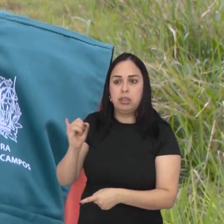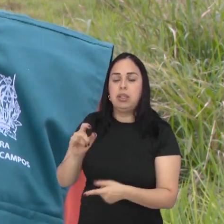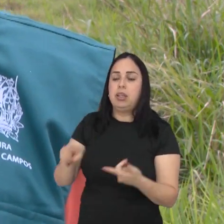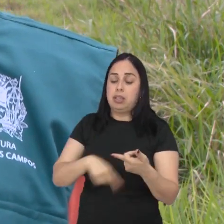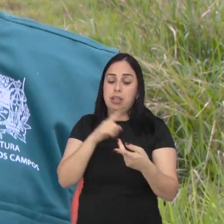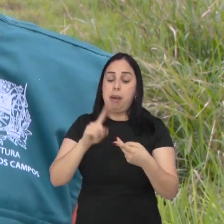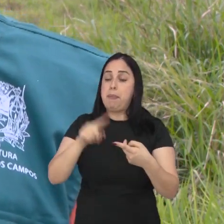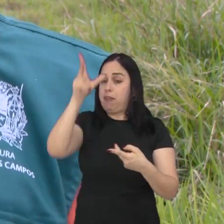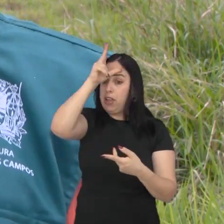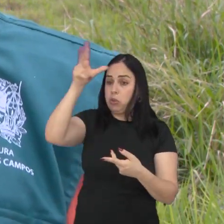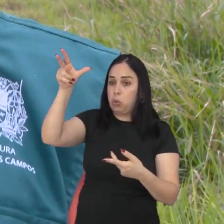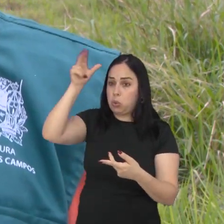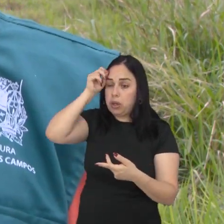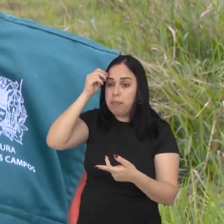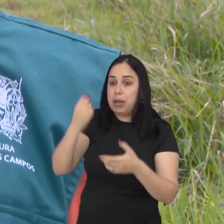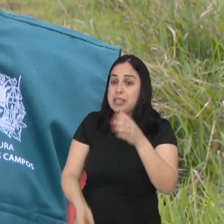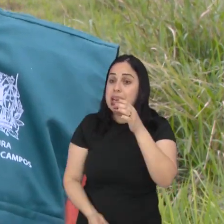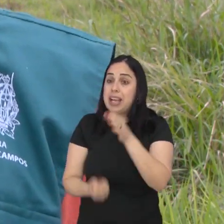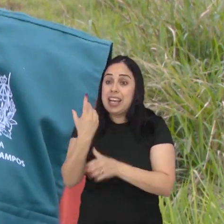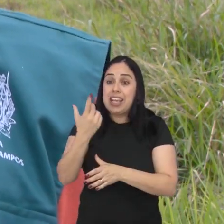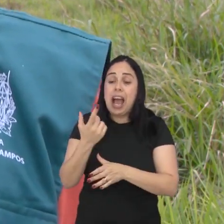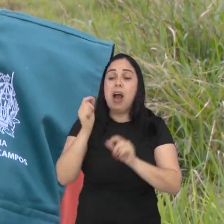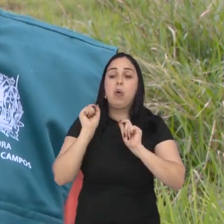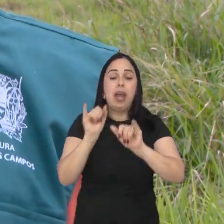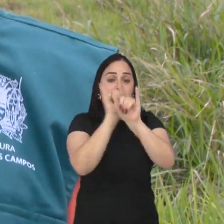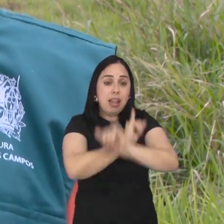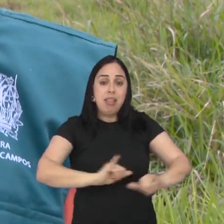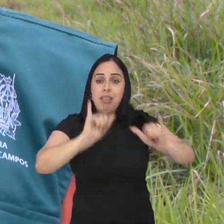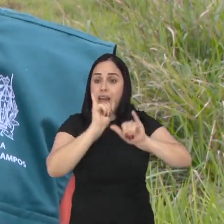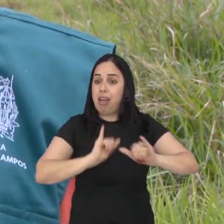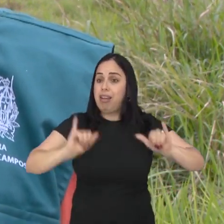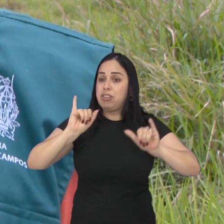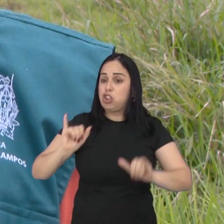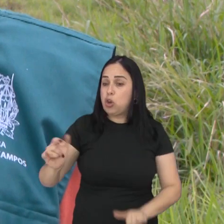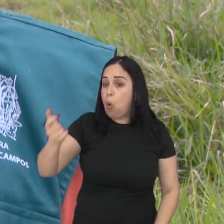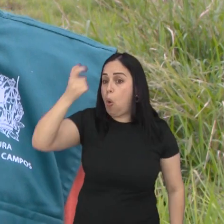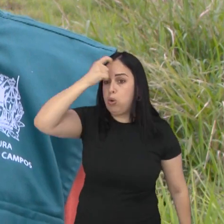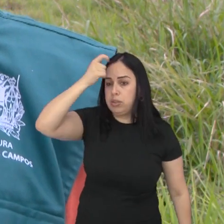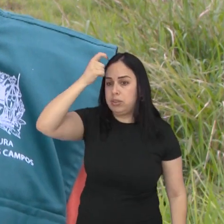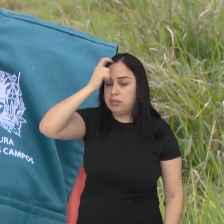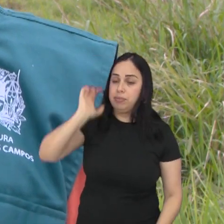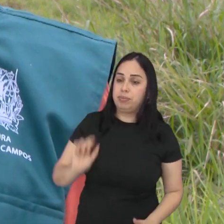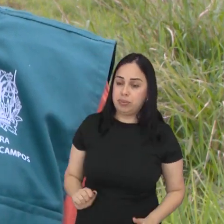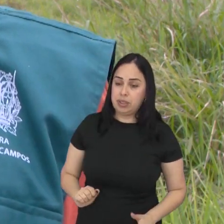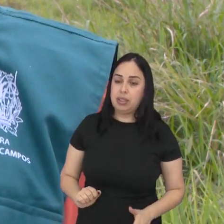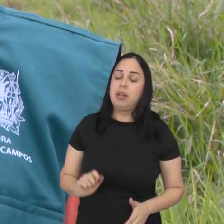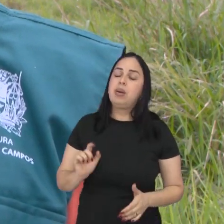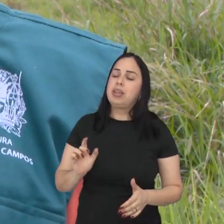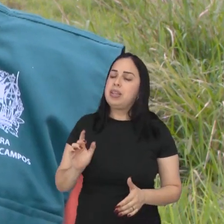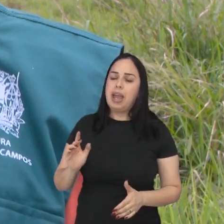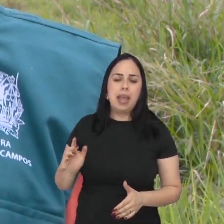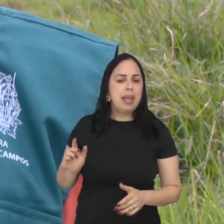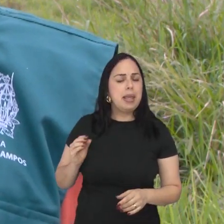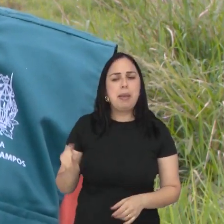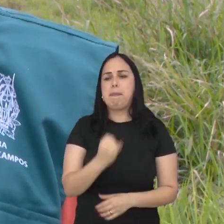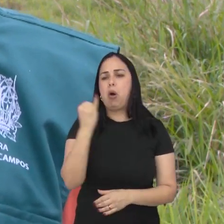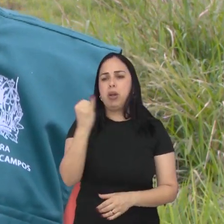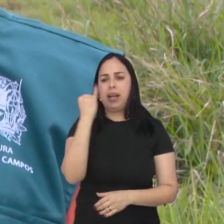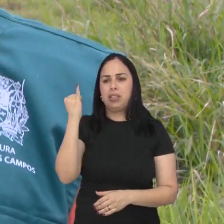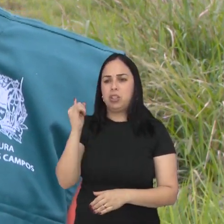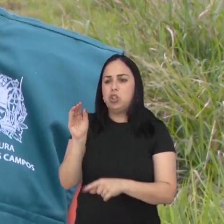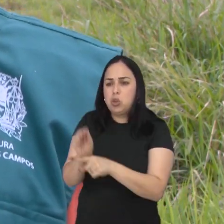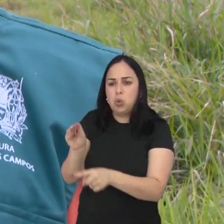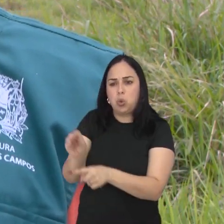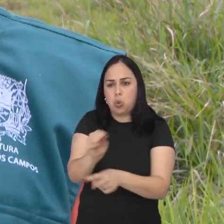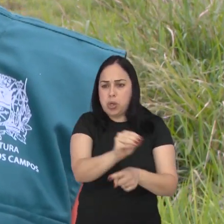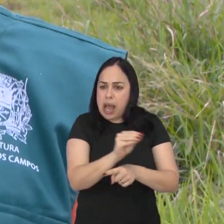também a iniciativa da Prefeitura em criar uma unidade de conservação de proteção integral, que é a máxima proteção